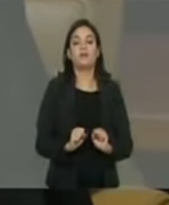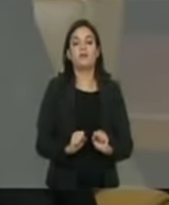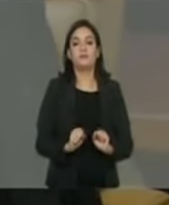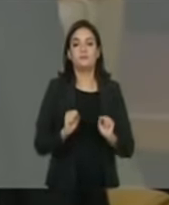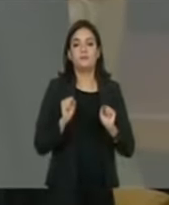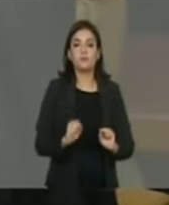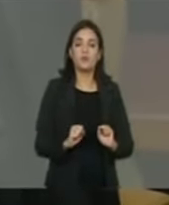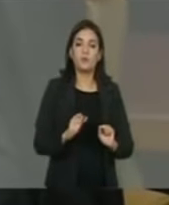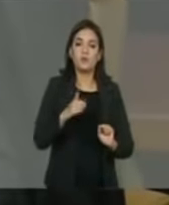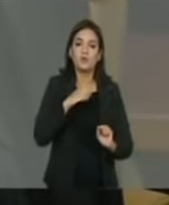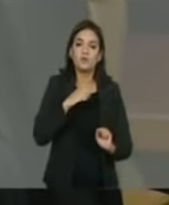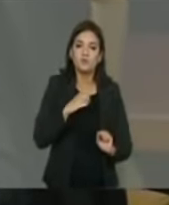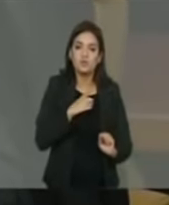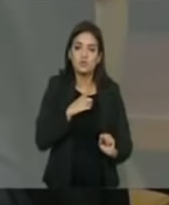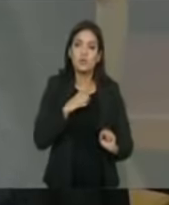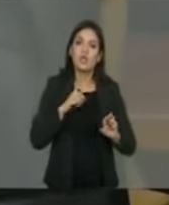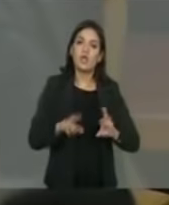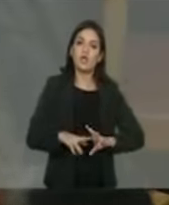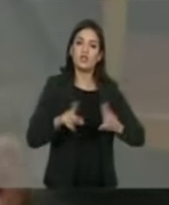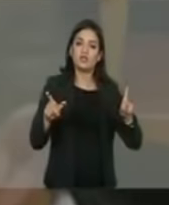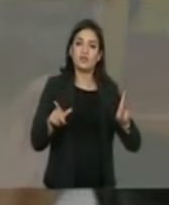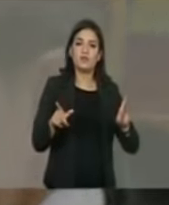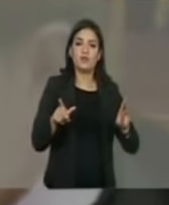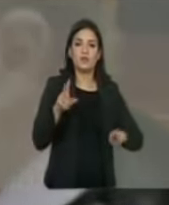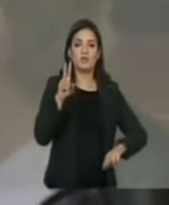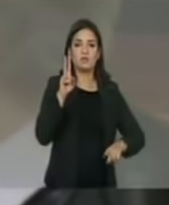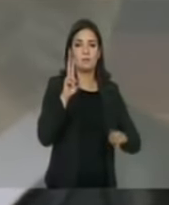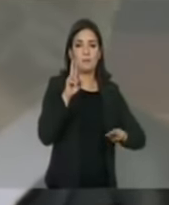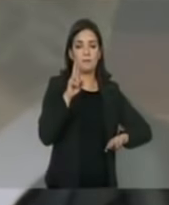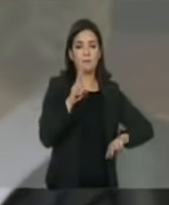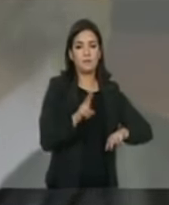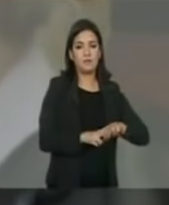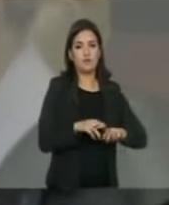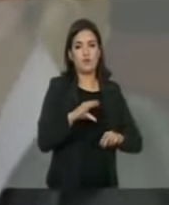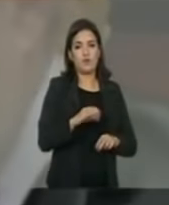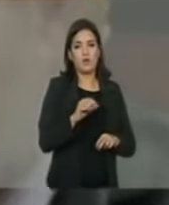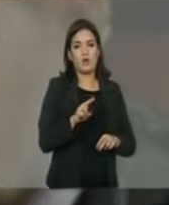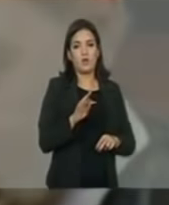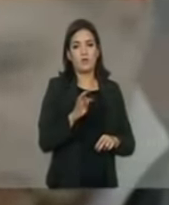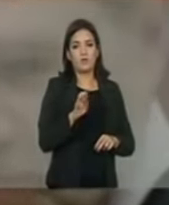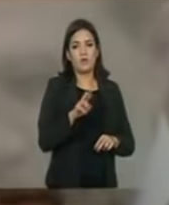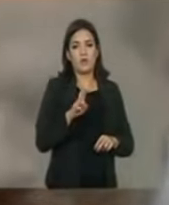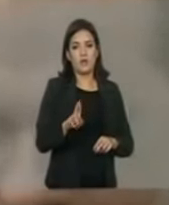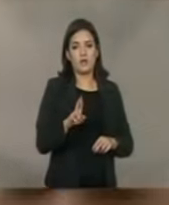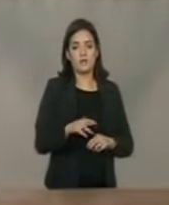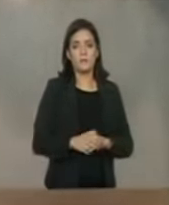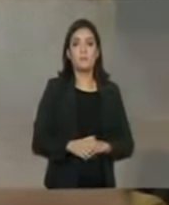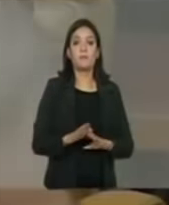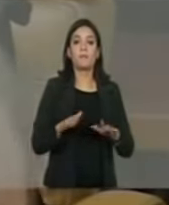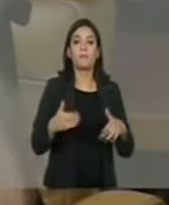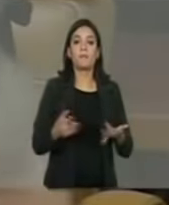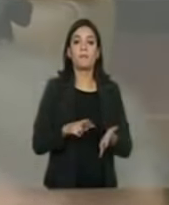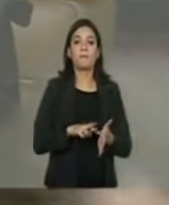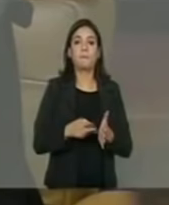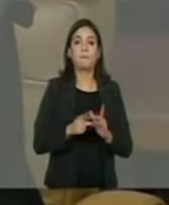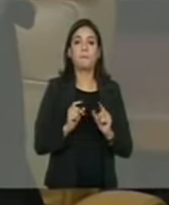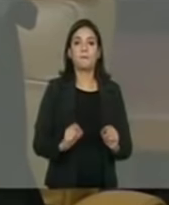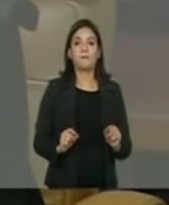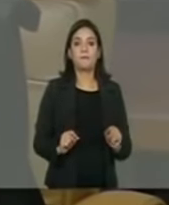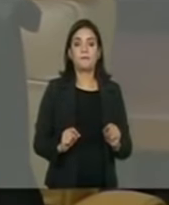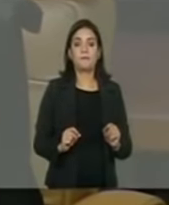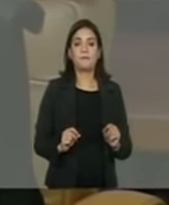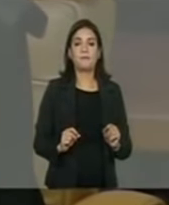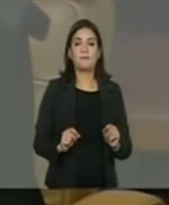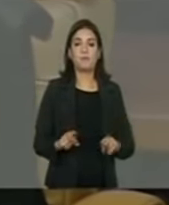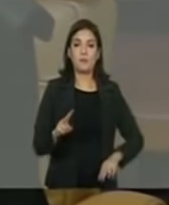distingue da noção de prisão cautelar isso iria importante o presidente que a prisão cautelar